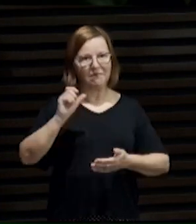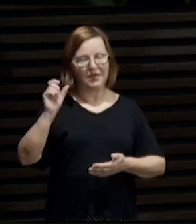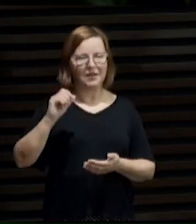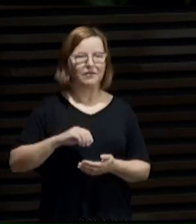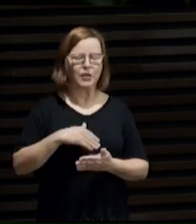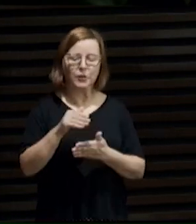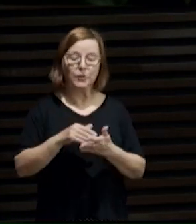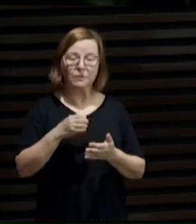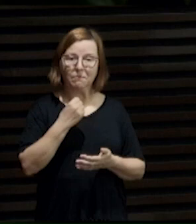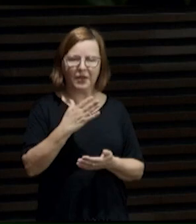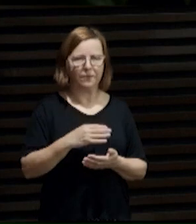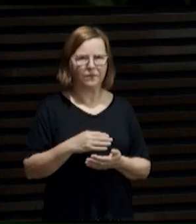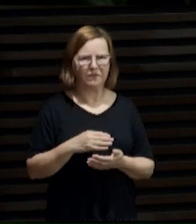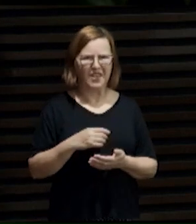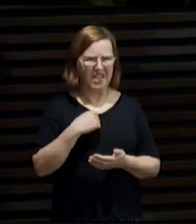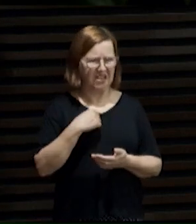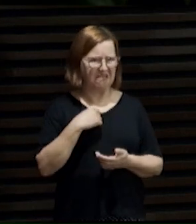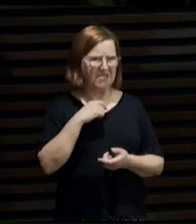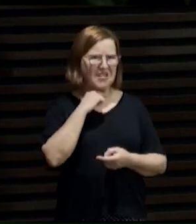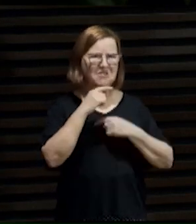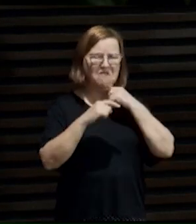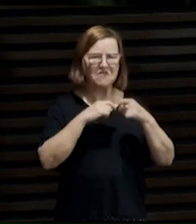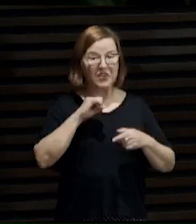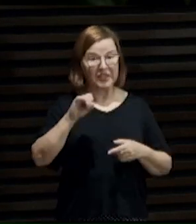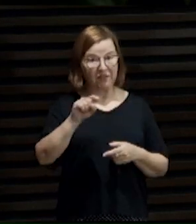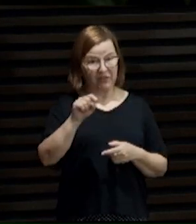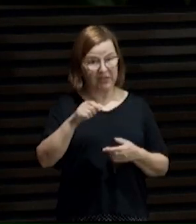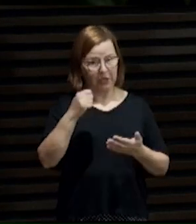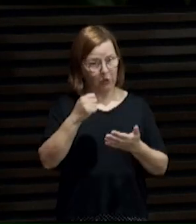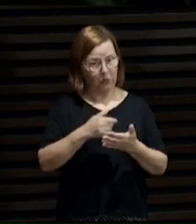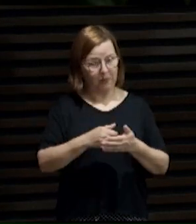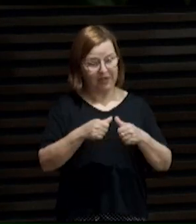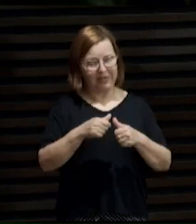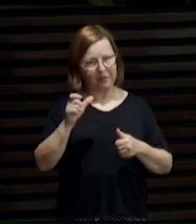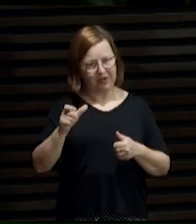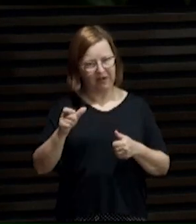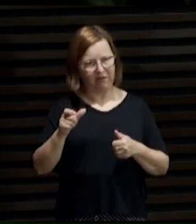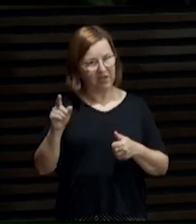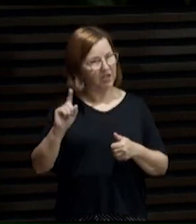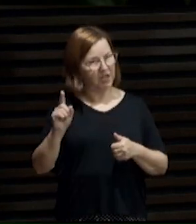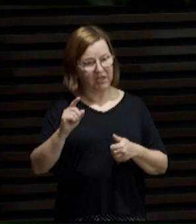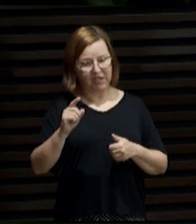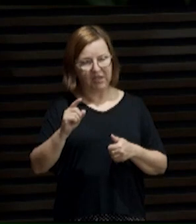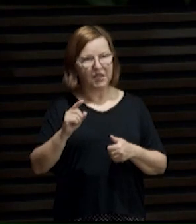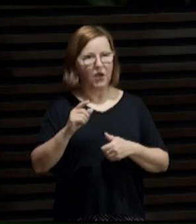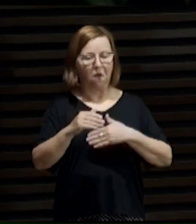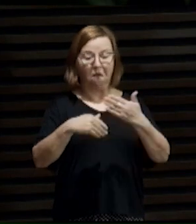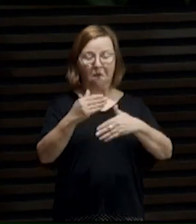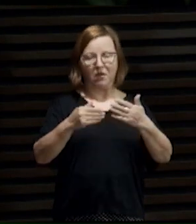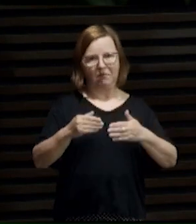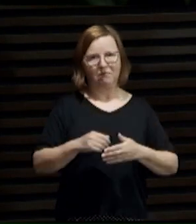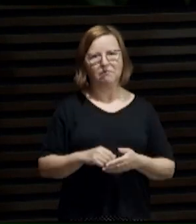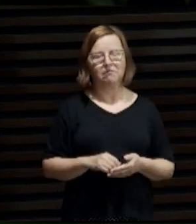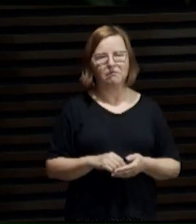Eu duvido você cumprir o que esta palavra diz e não ser próspero. Pode cobrar ao